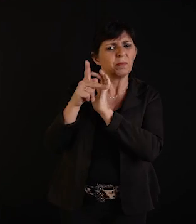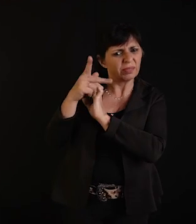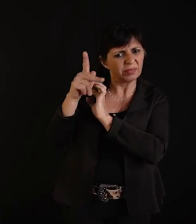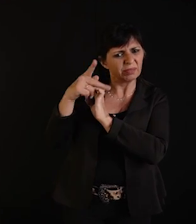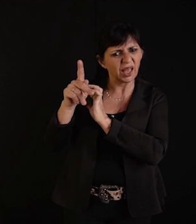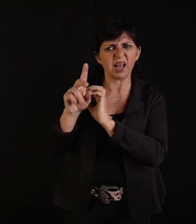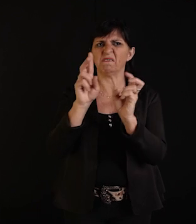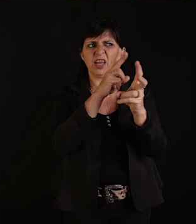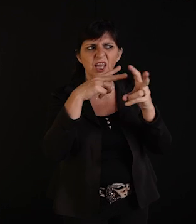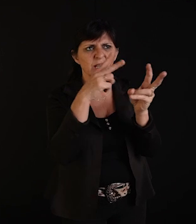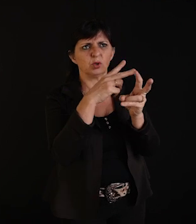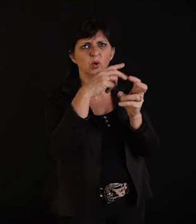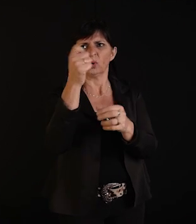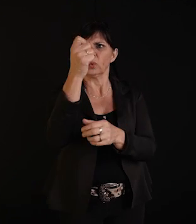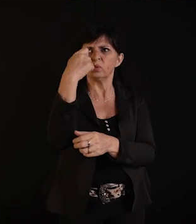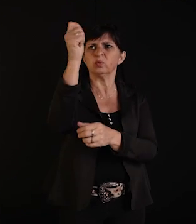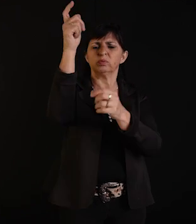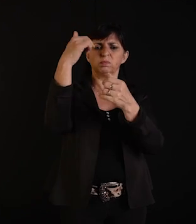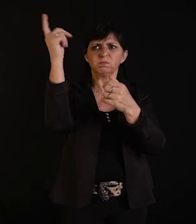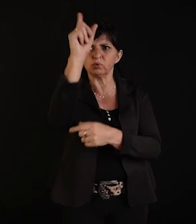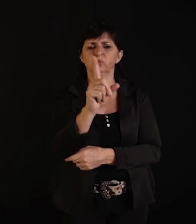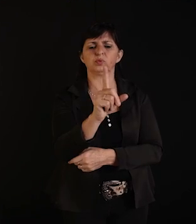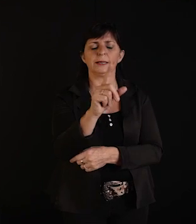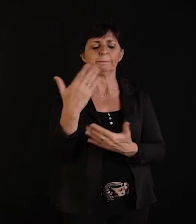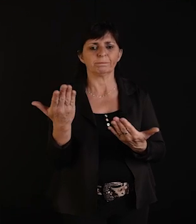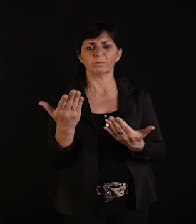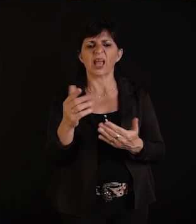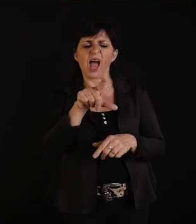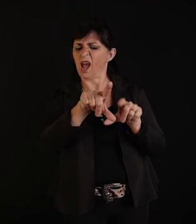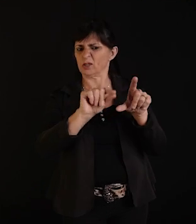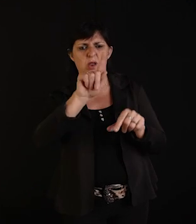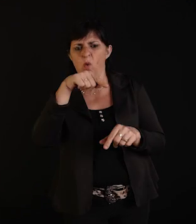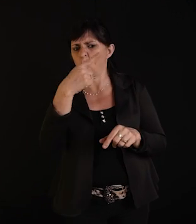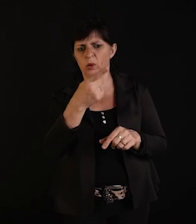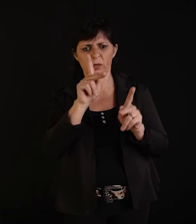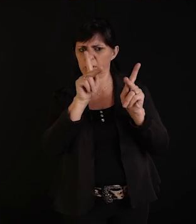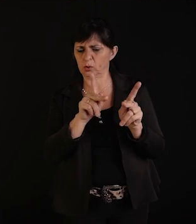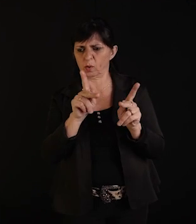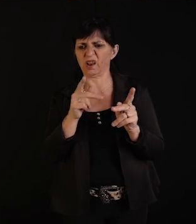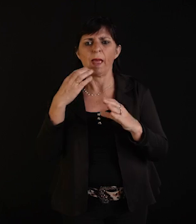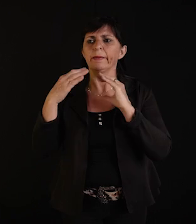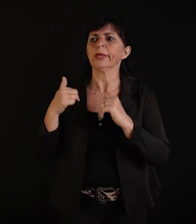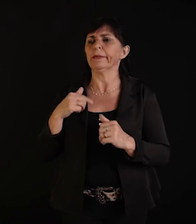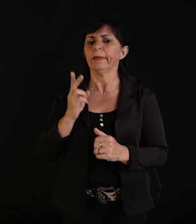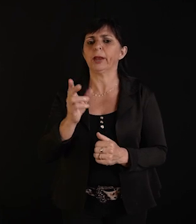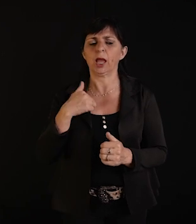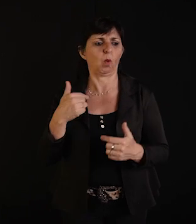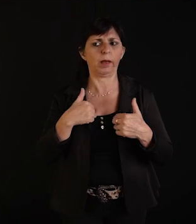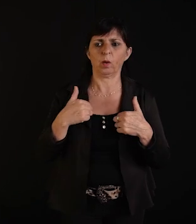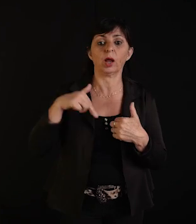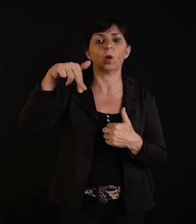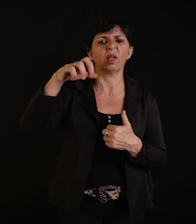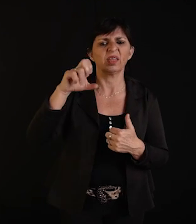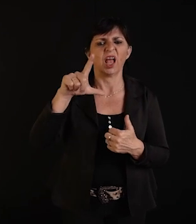músicas, Gineteando Temporal. Ele falou, cara, eu tô sobrecarregado, escolhe outro cantor. Não é que eu não queria cantar, né? Daí o Nelson, eu também já tenho